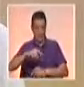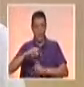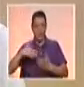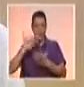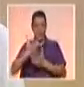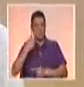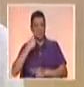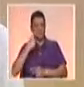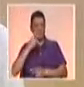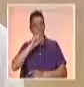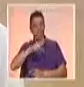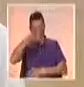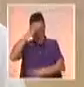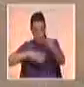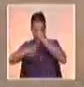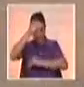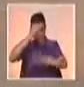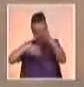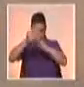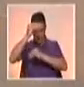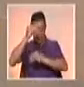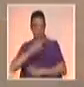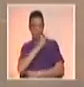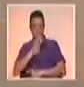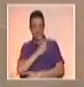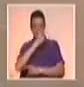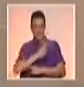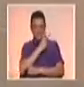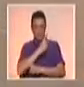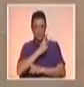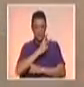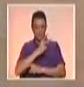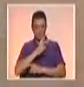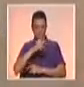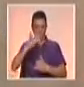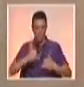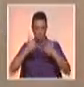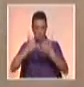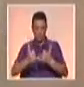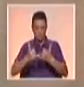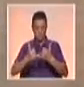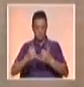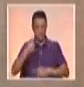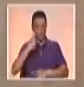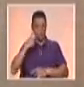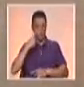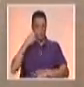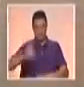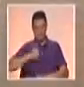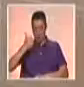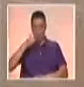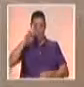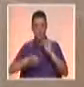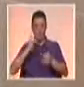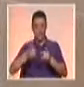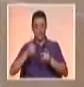deles conhecerem o que é que podem aprender na universidade e depois... conhecendo melhor o que é que